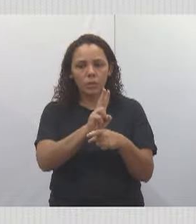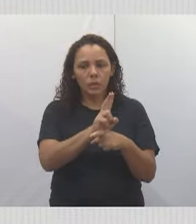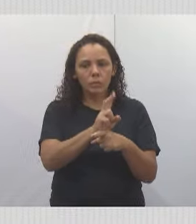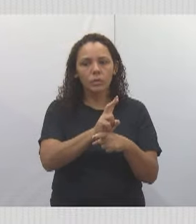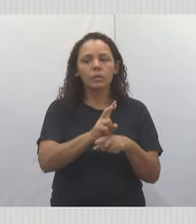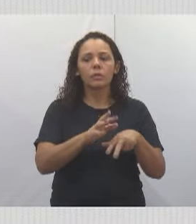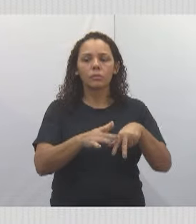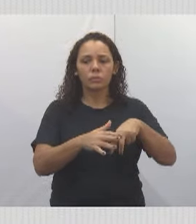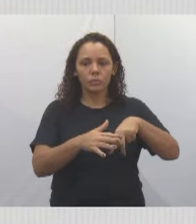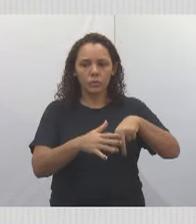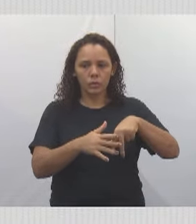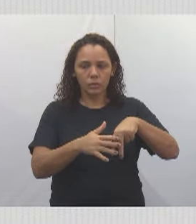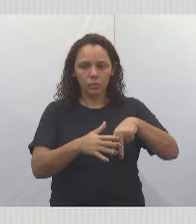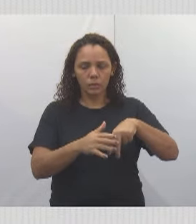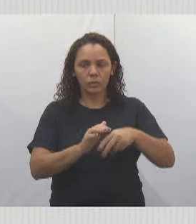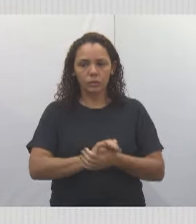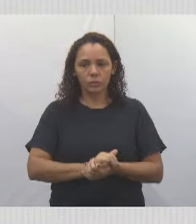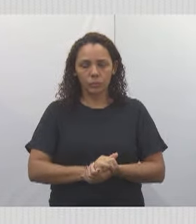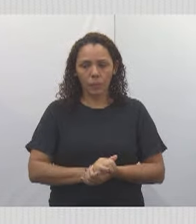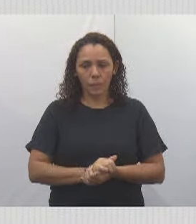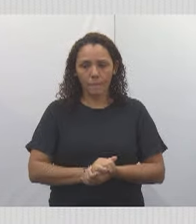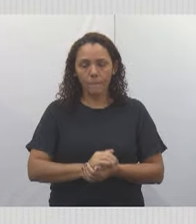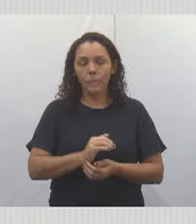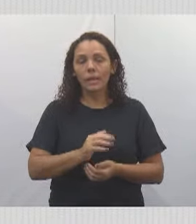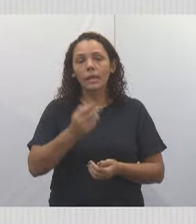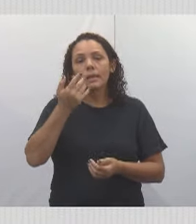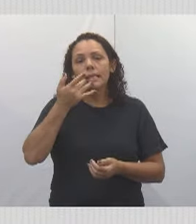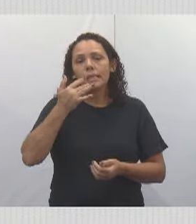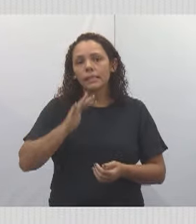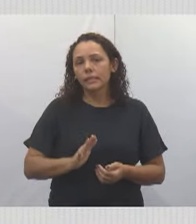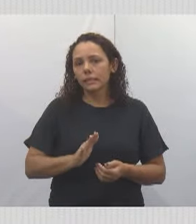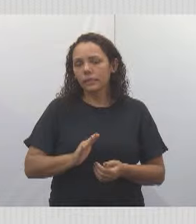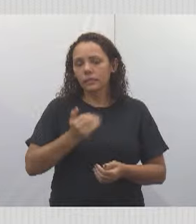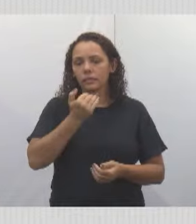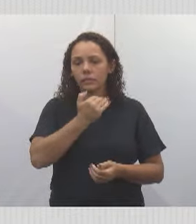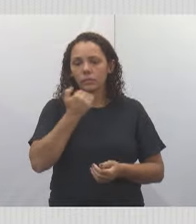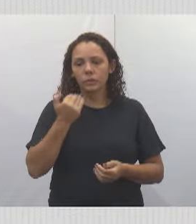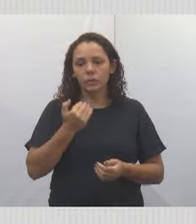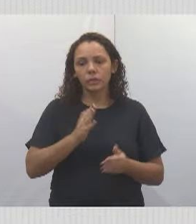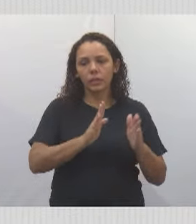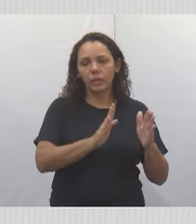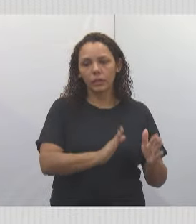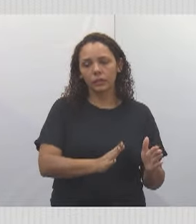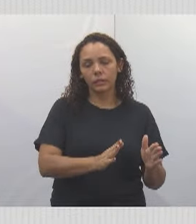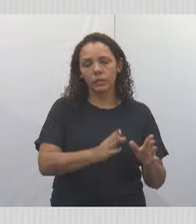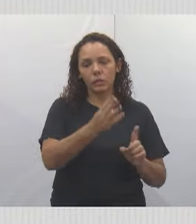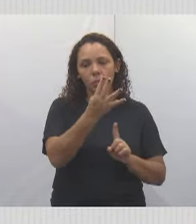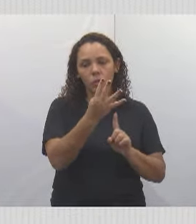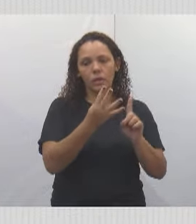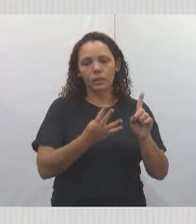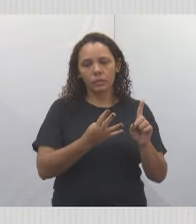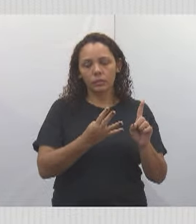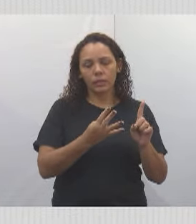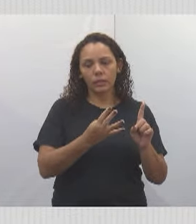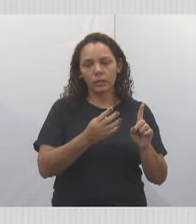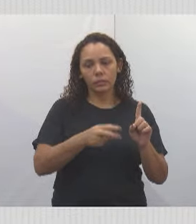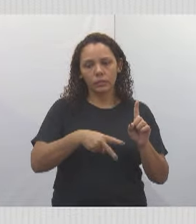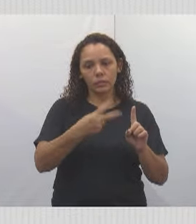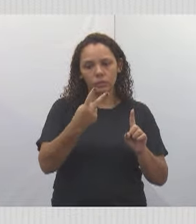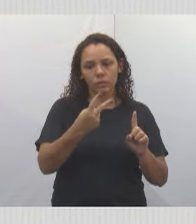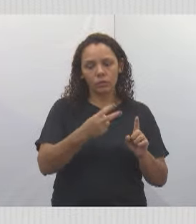Próximo slide para a gente. Mortalidade infantil. Em 2023, nesse quadrimestre segundo, né, tivemos